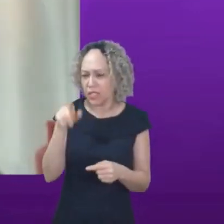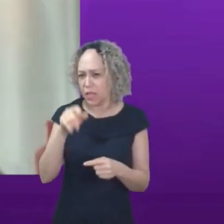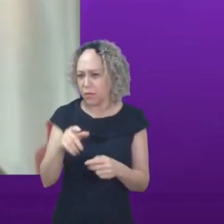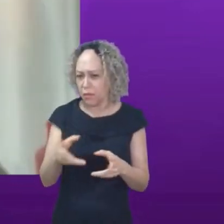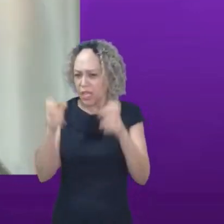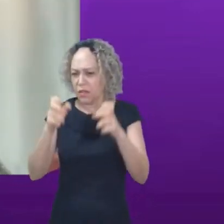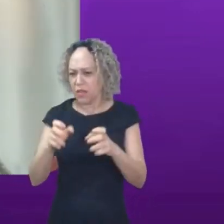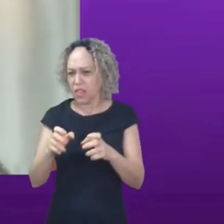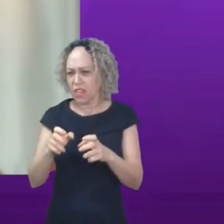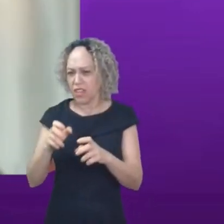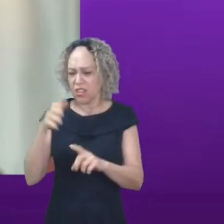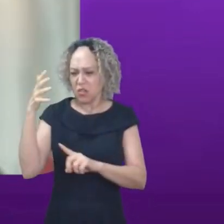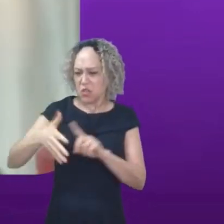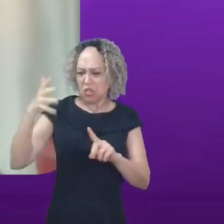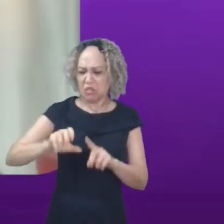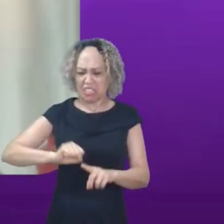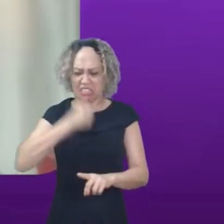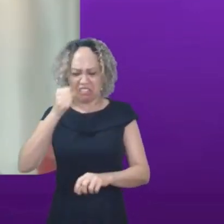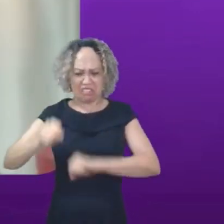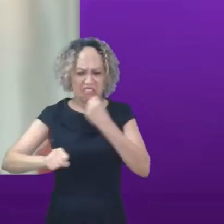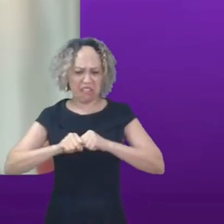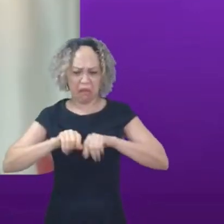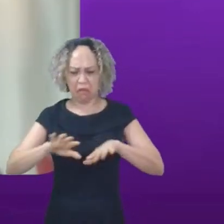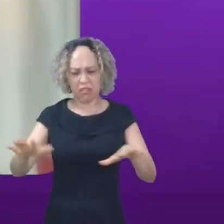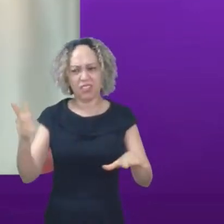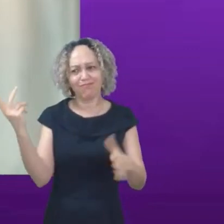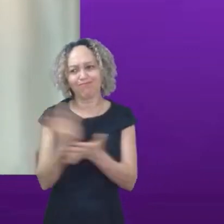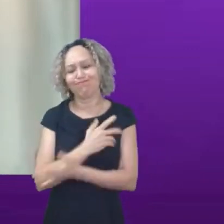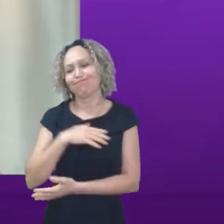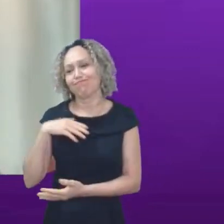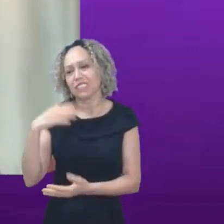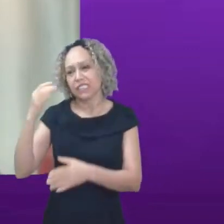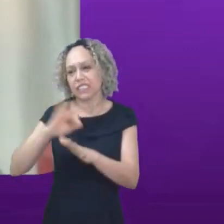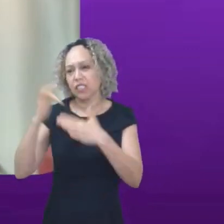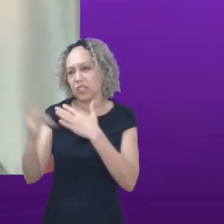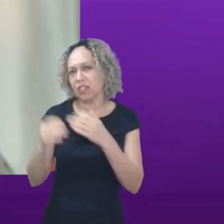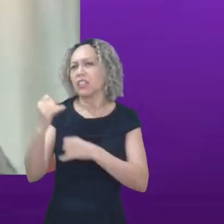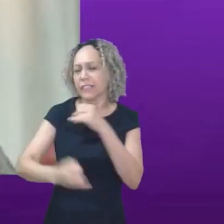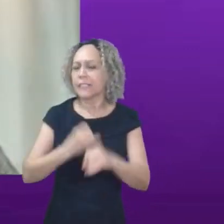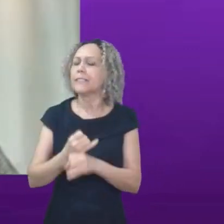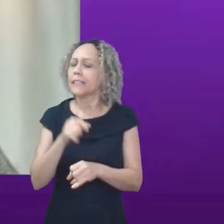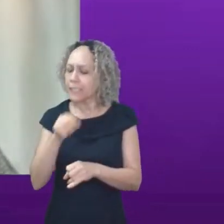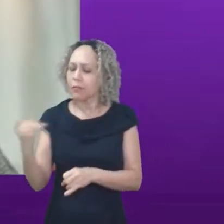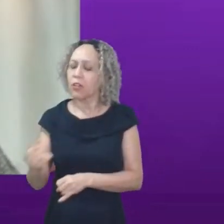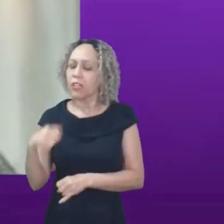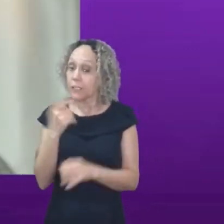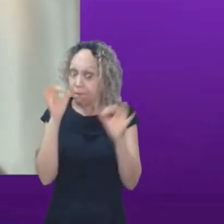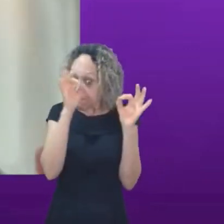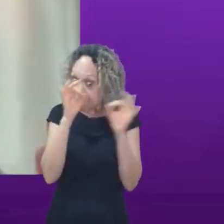de ódio, que a gente sabe sim que acontece ainda nas redes sociais, que acontece muito ali na internet. Então é importante a gente estar